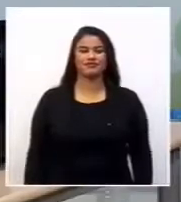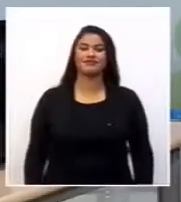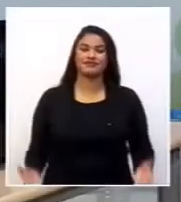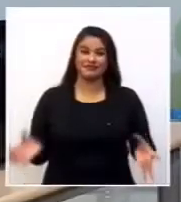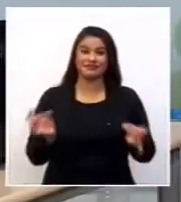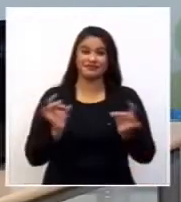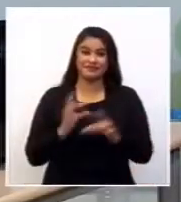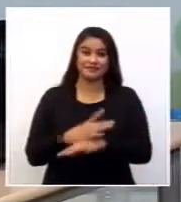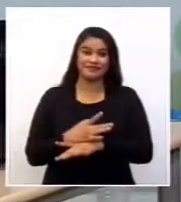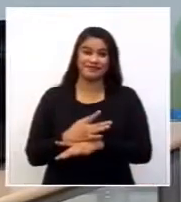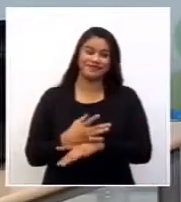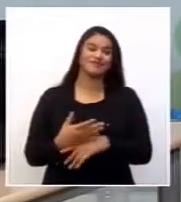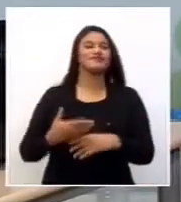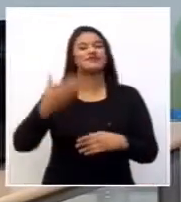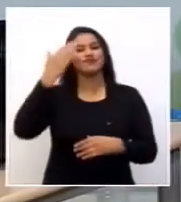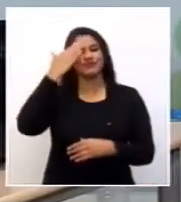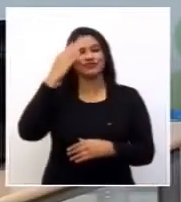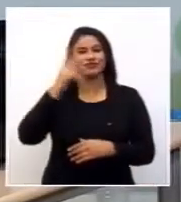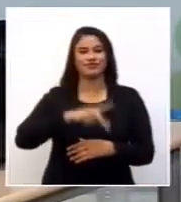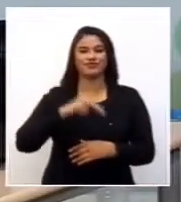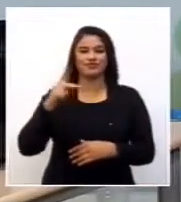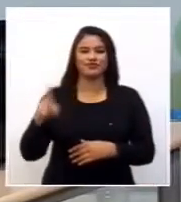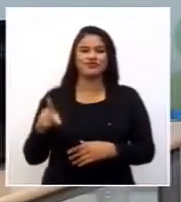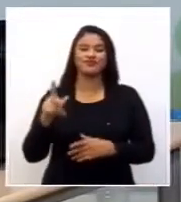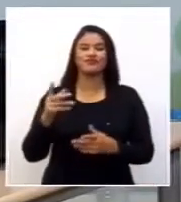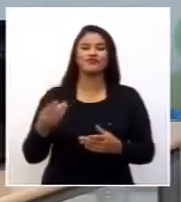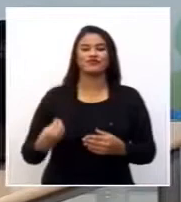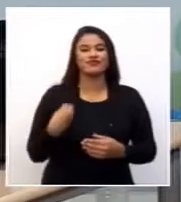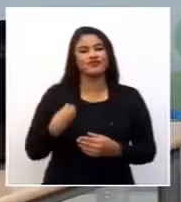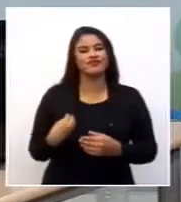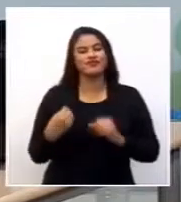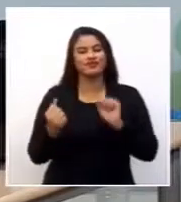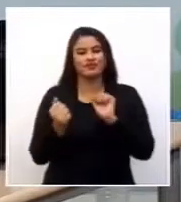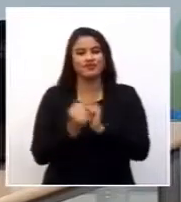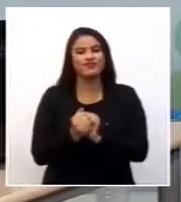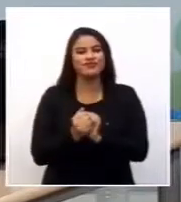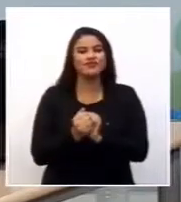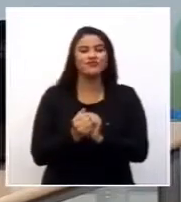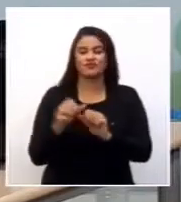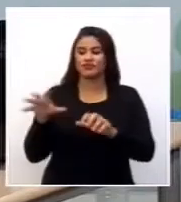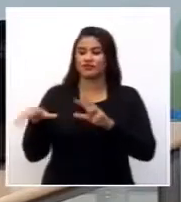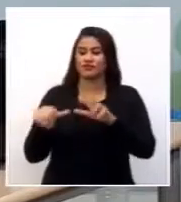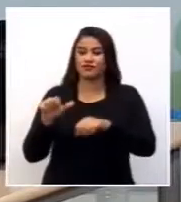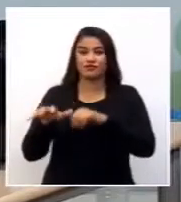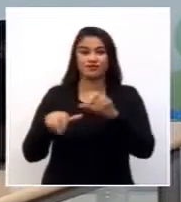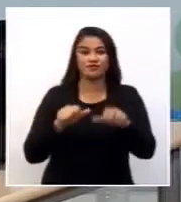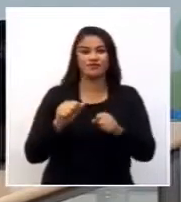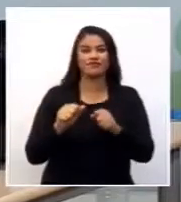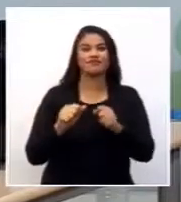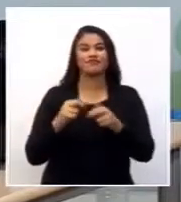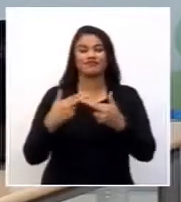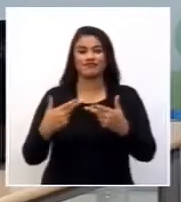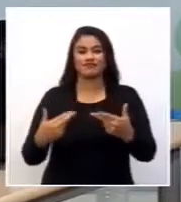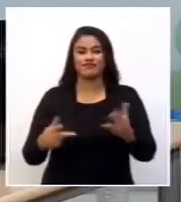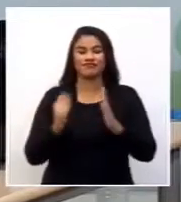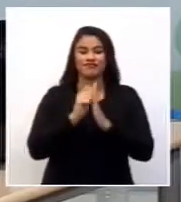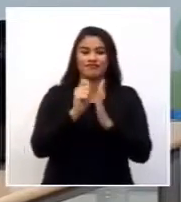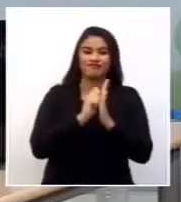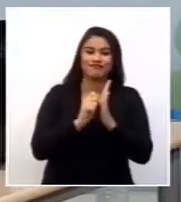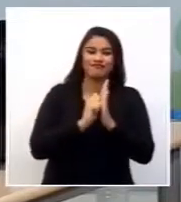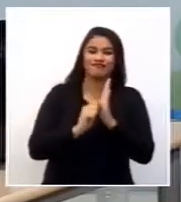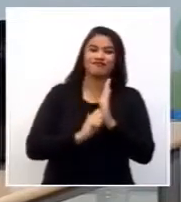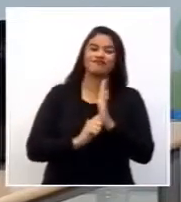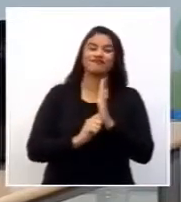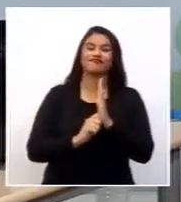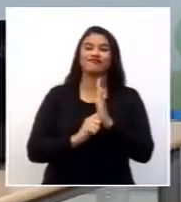Pronto? Obrigado, professores, pela participação, as professoras também por ter pegado o material, né? As anotações, que nós